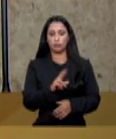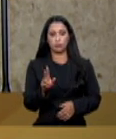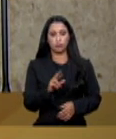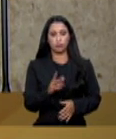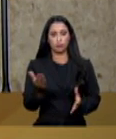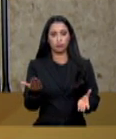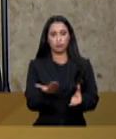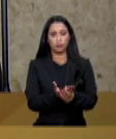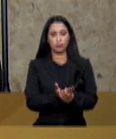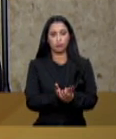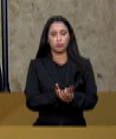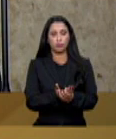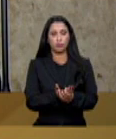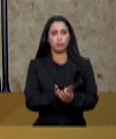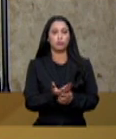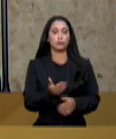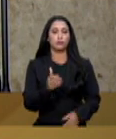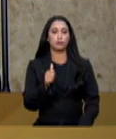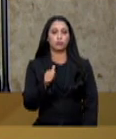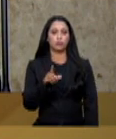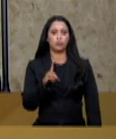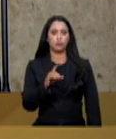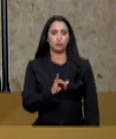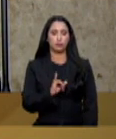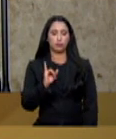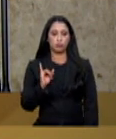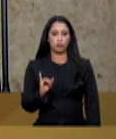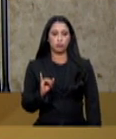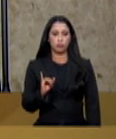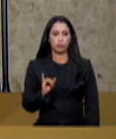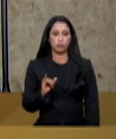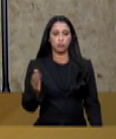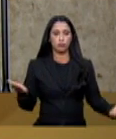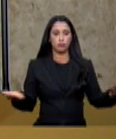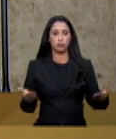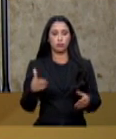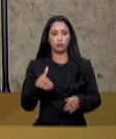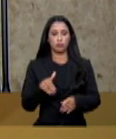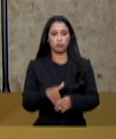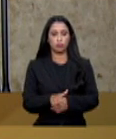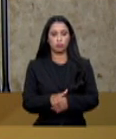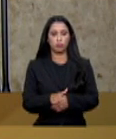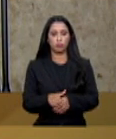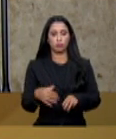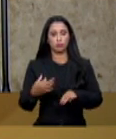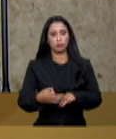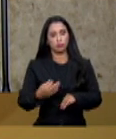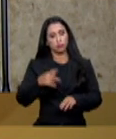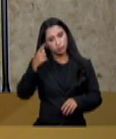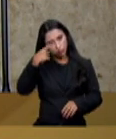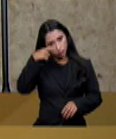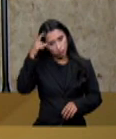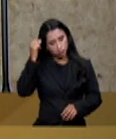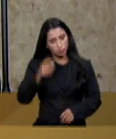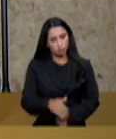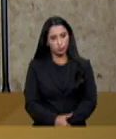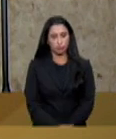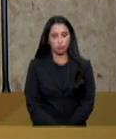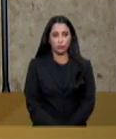a ação direta. Colho o voto agora, sua excelência, o ministro Luiz Roberto